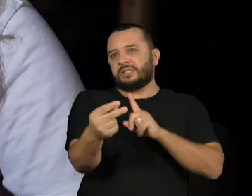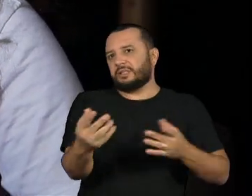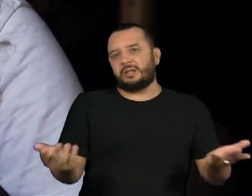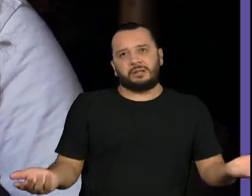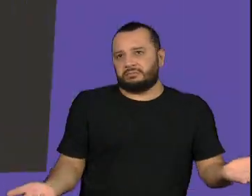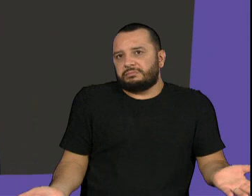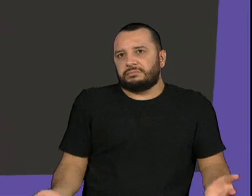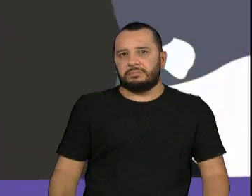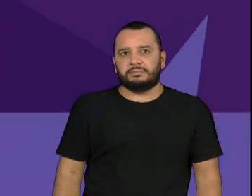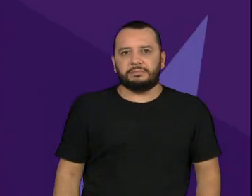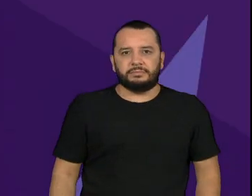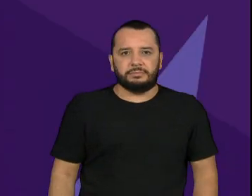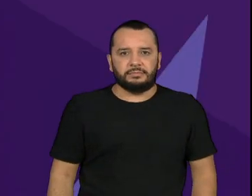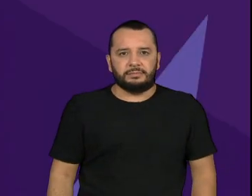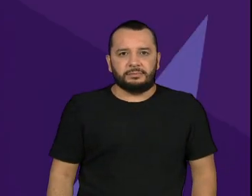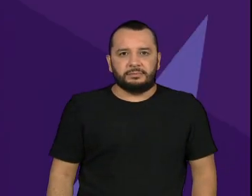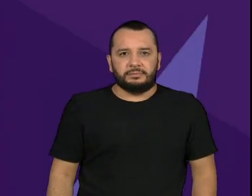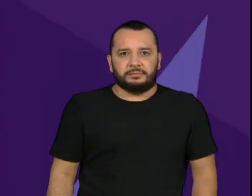é exposto.